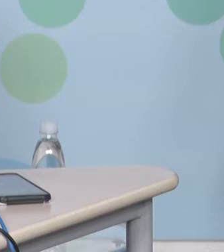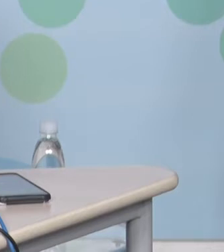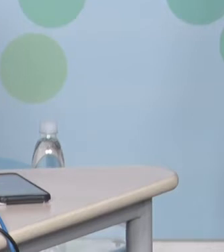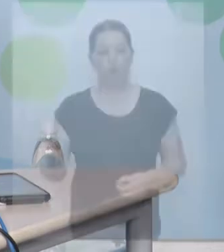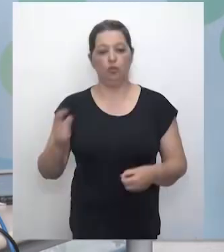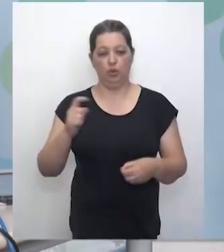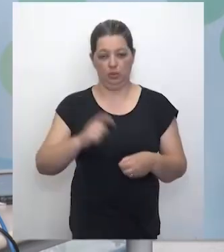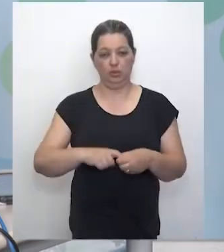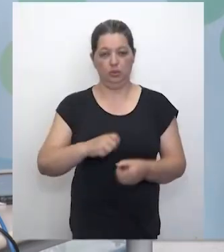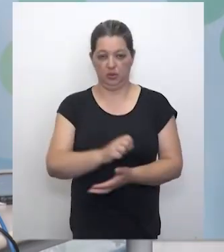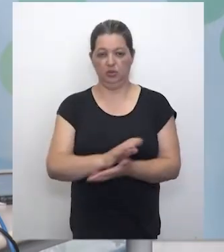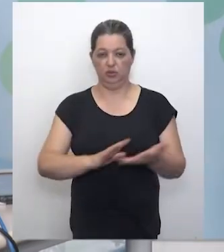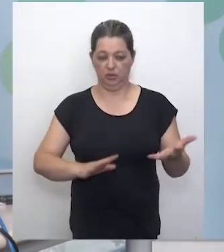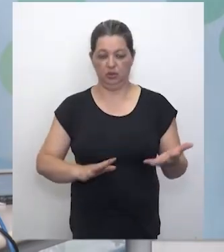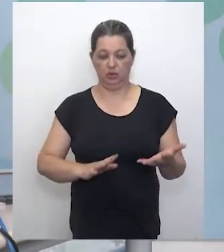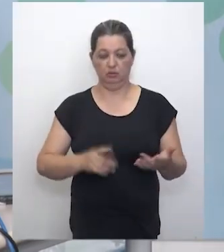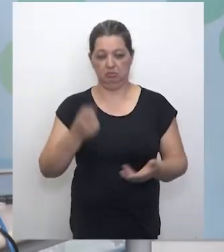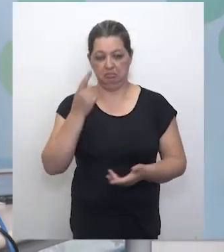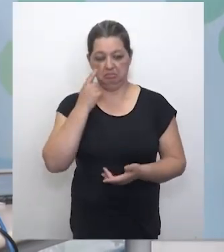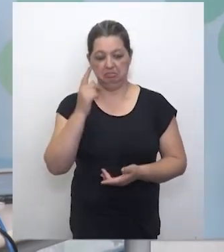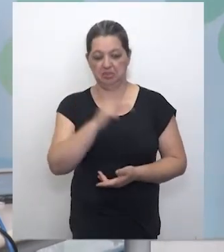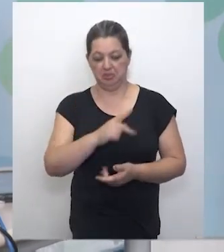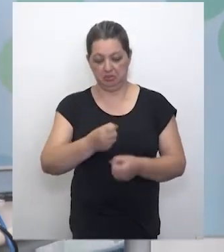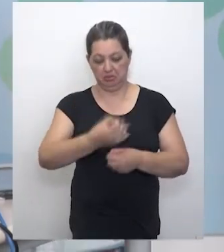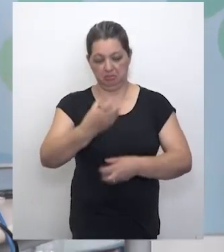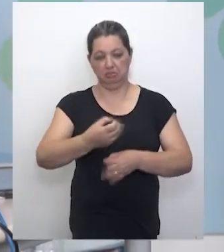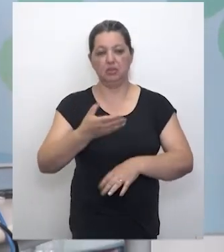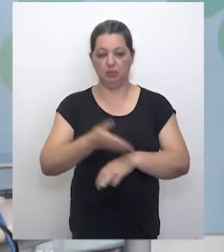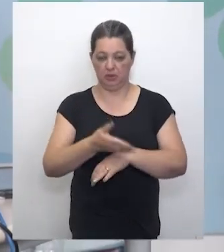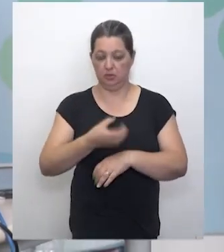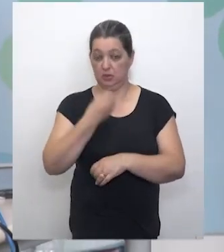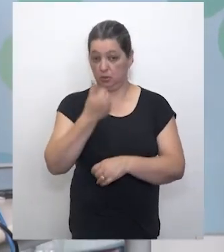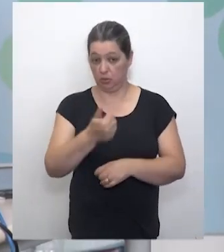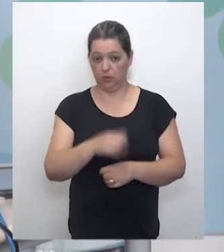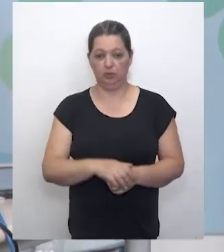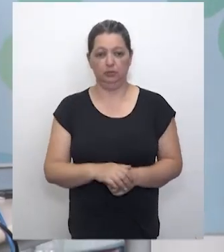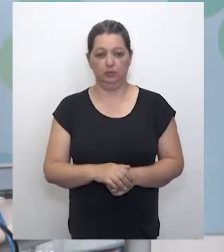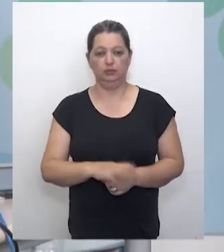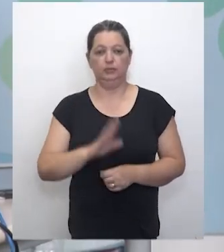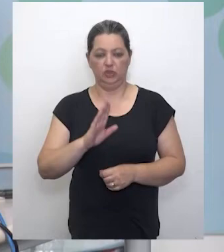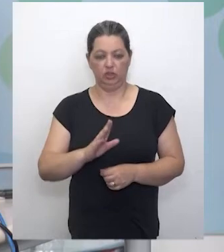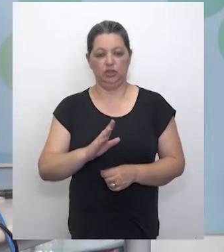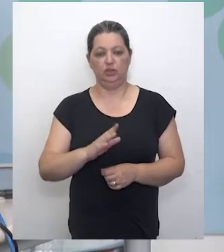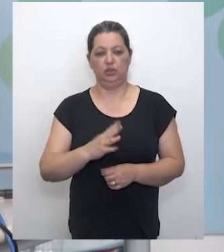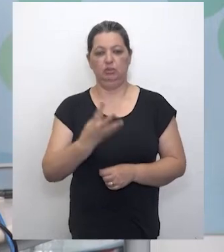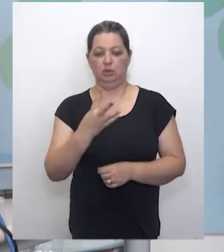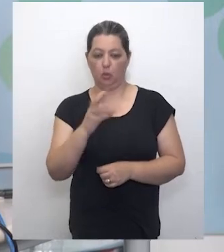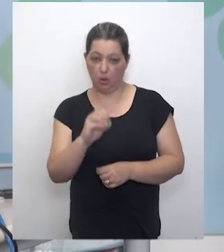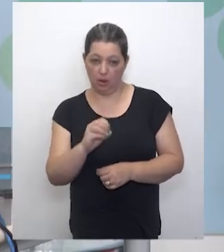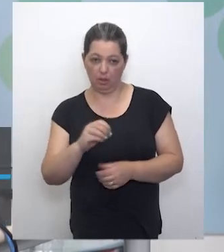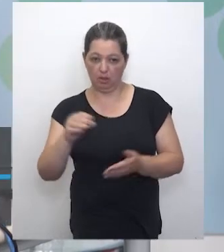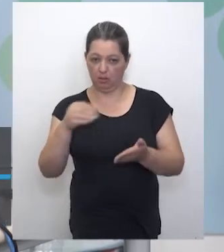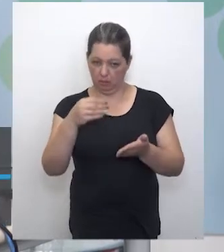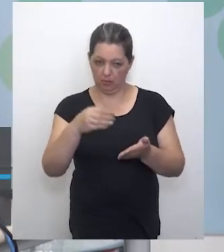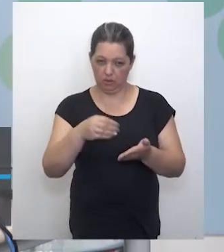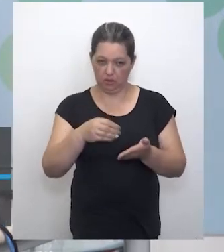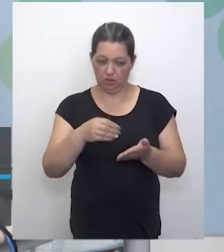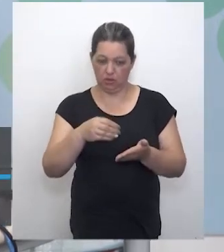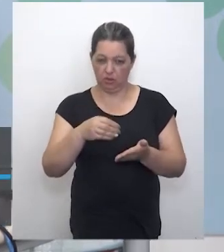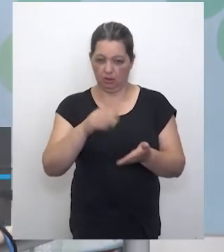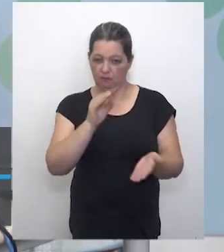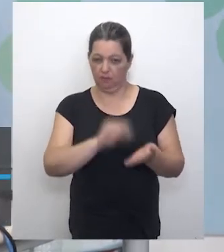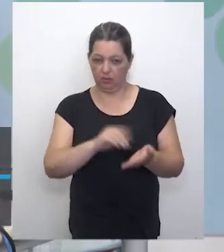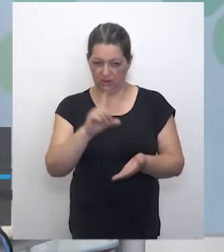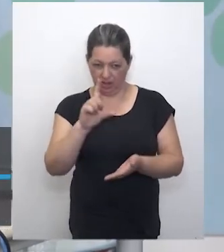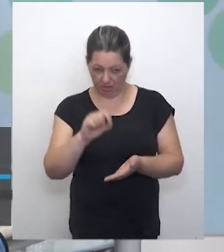Voltamos da atividade. Olha, professora Inês, gostei de ver, a participação está muito boa. Eles falaram lá que ela já escreveu 40 páginas e que tem ainda 10 páginas em